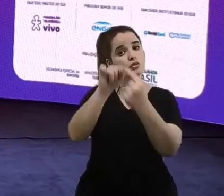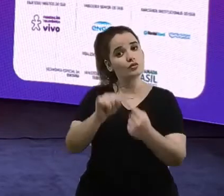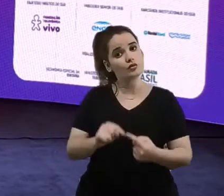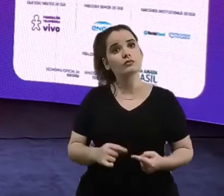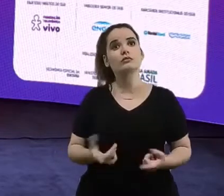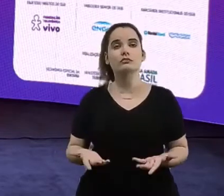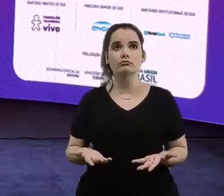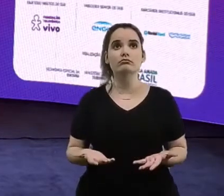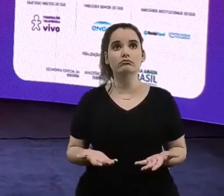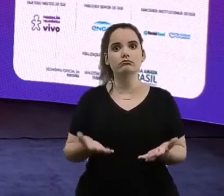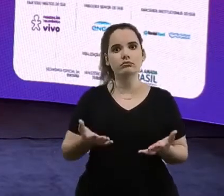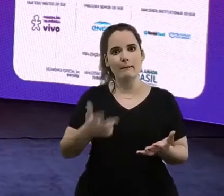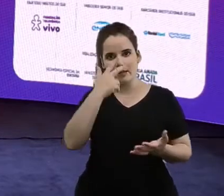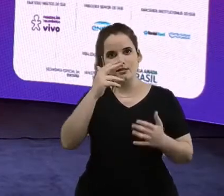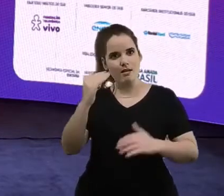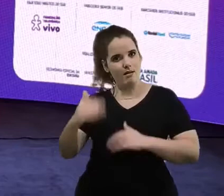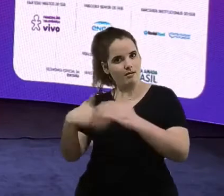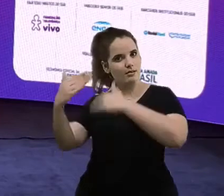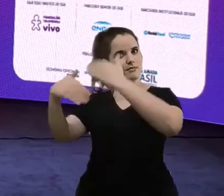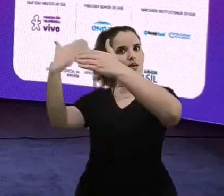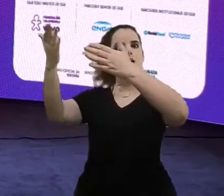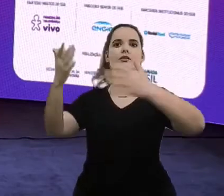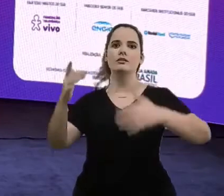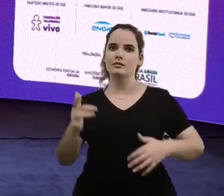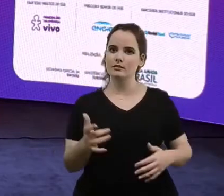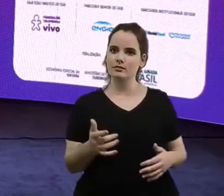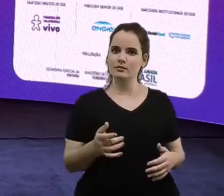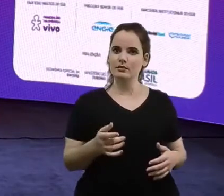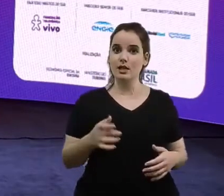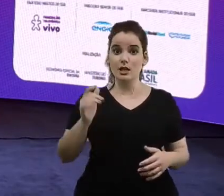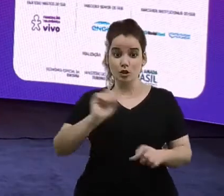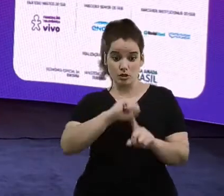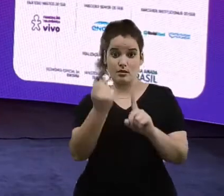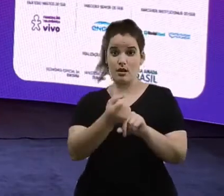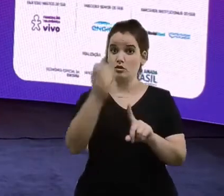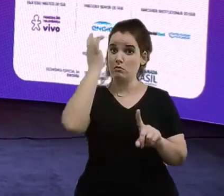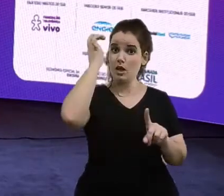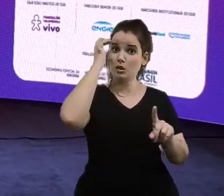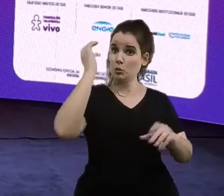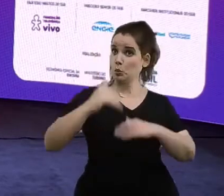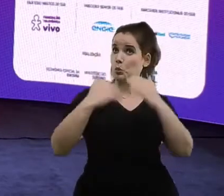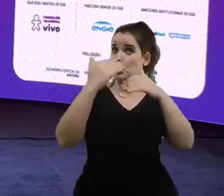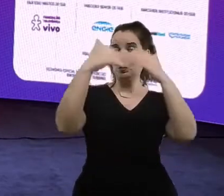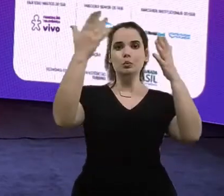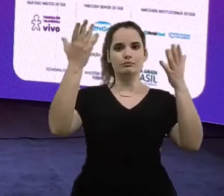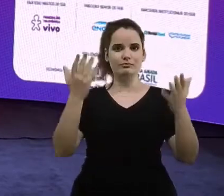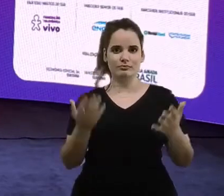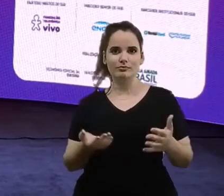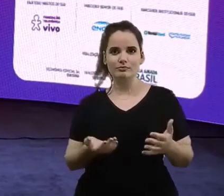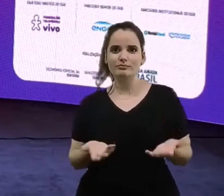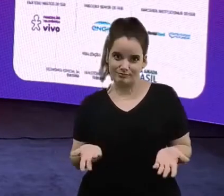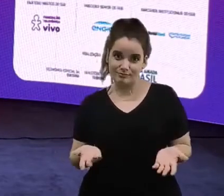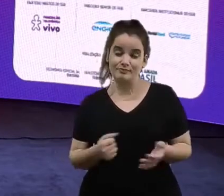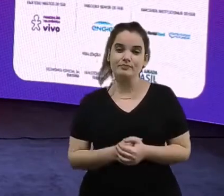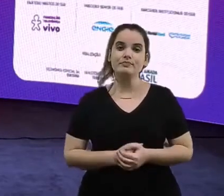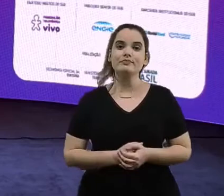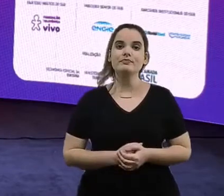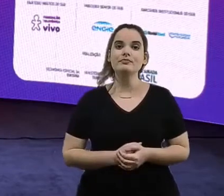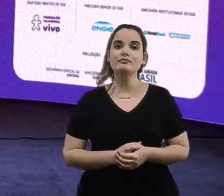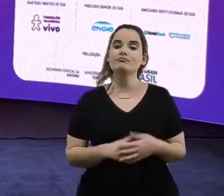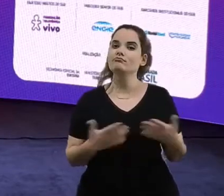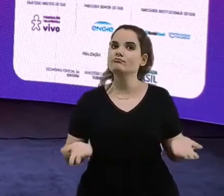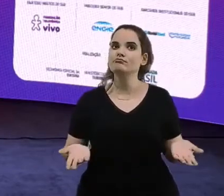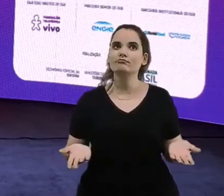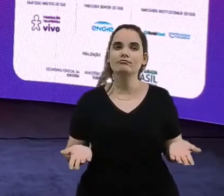o crescimento, né, para o amadurecimento da nossa sociedade, para a gente construir um mundo muito melhor. E a partir dali,